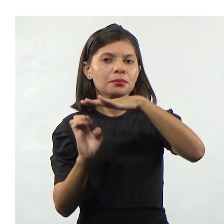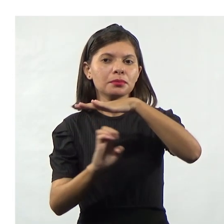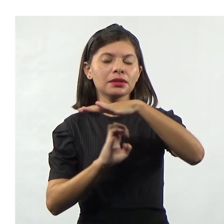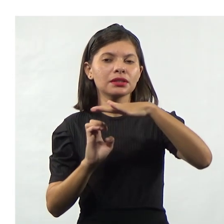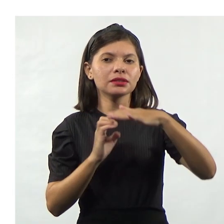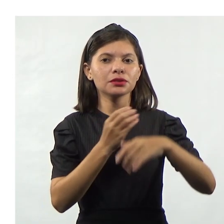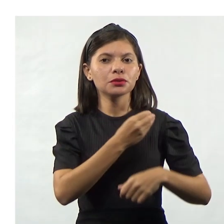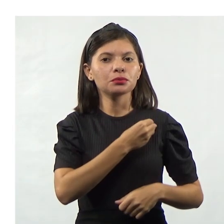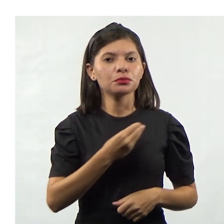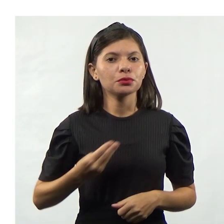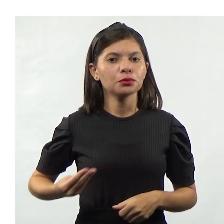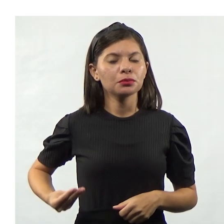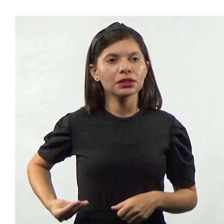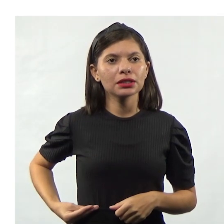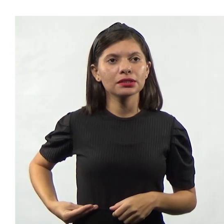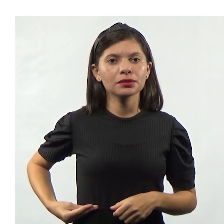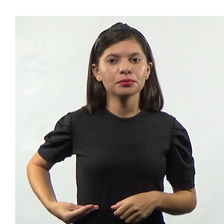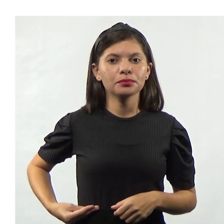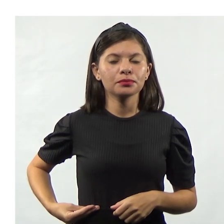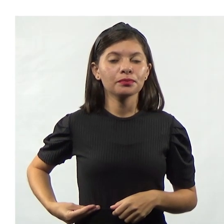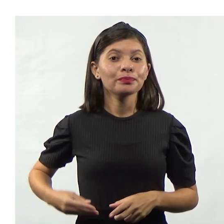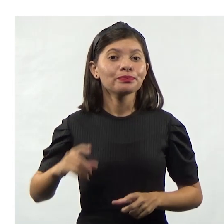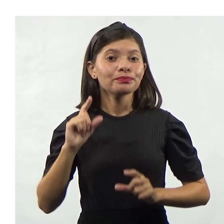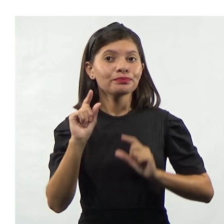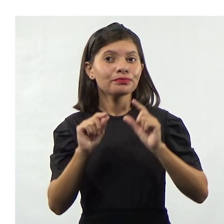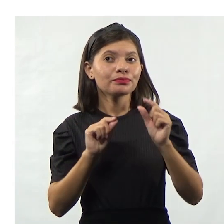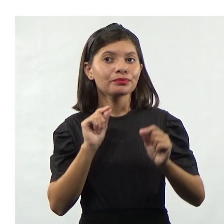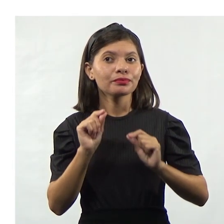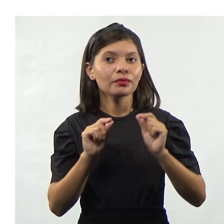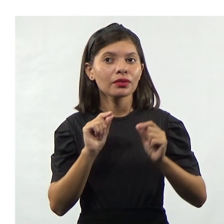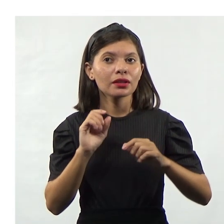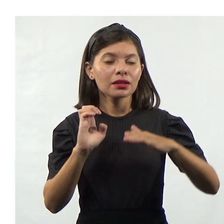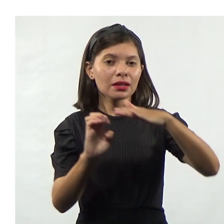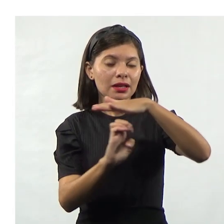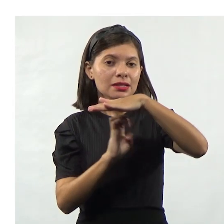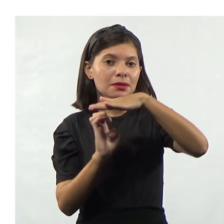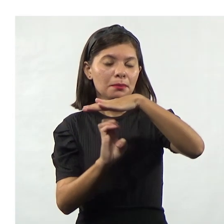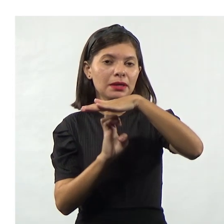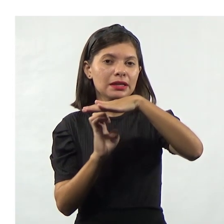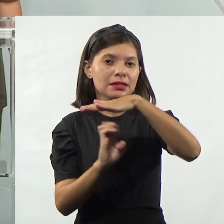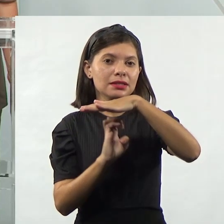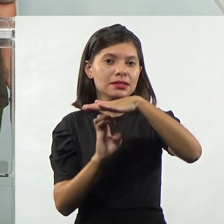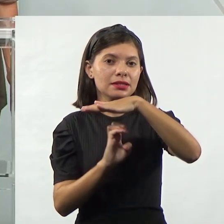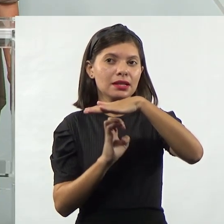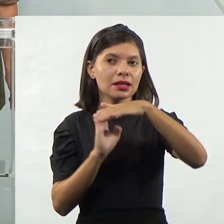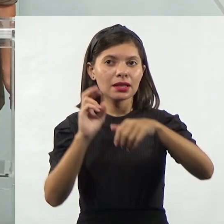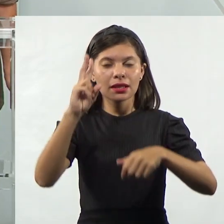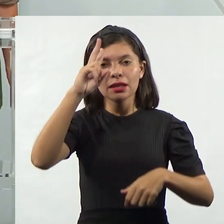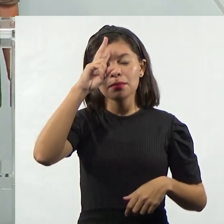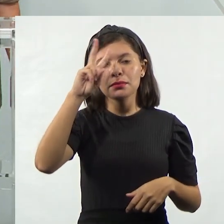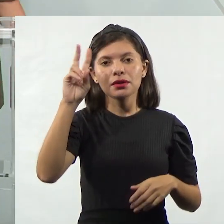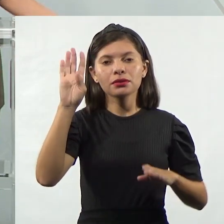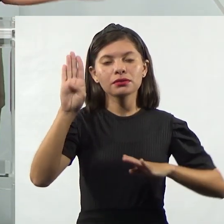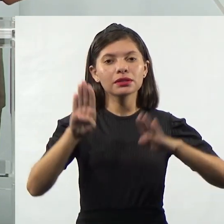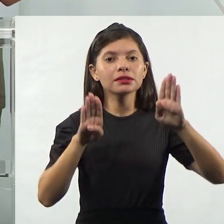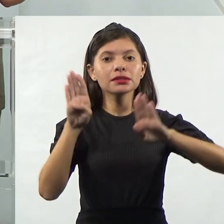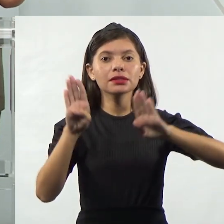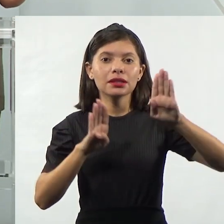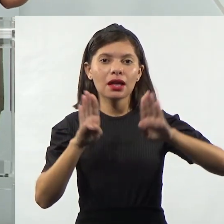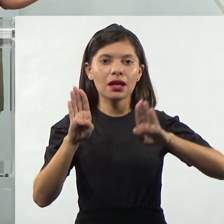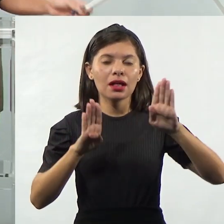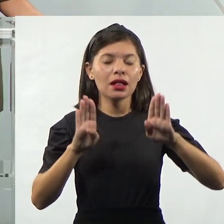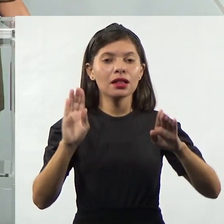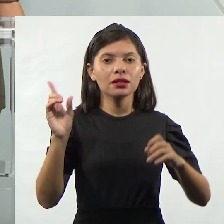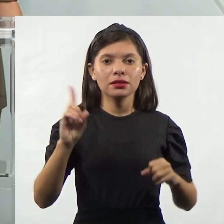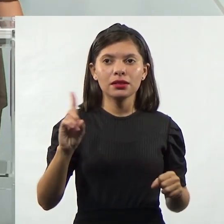autarquias, fundações públicas, associações públicas, consórcios. Lembrando que no caso das estatais, elas não